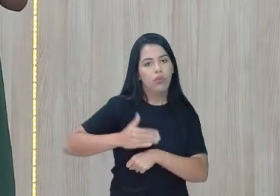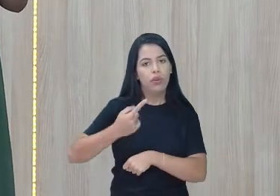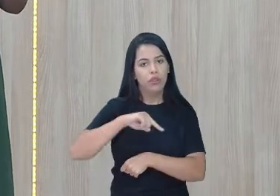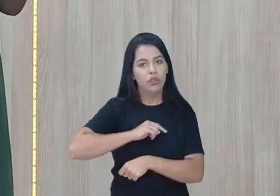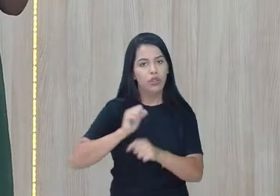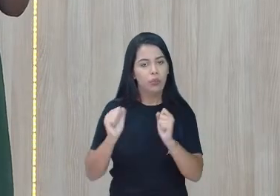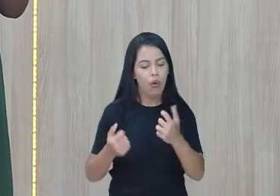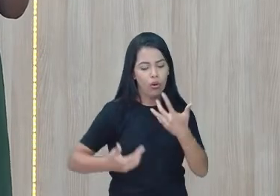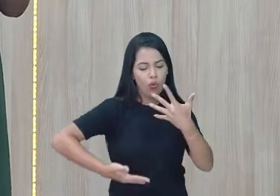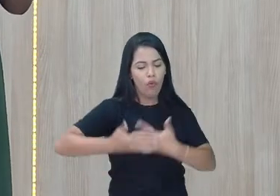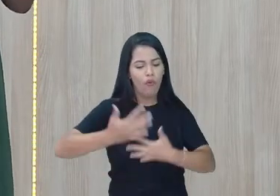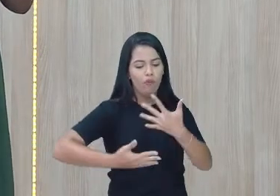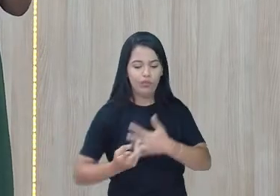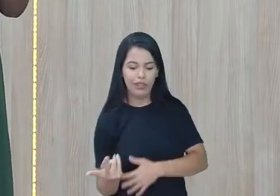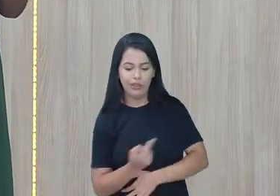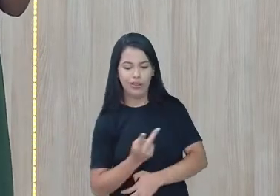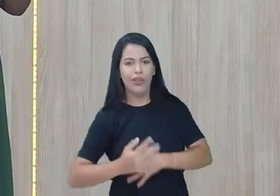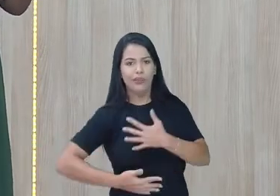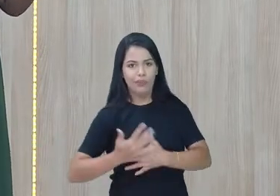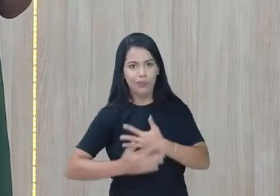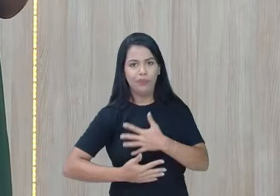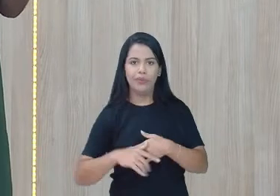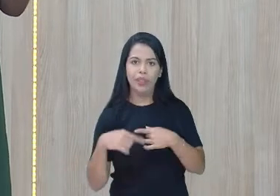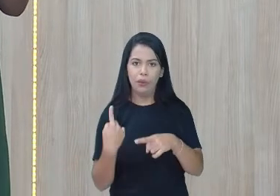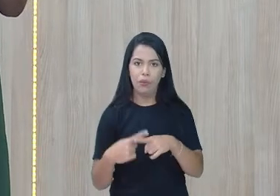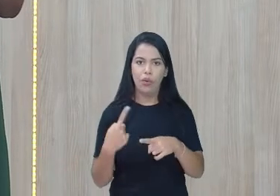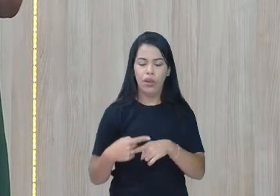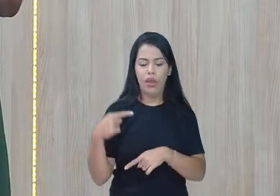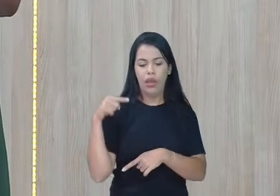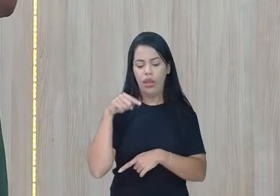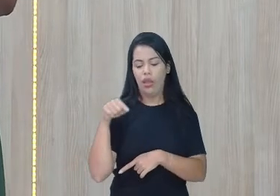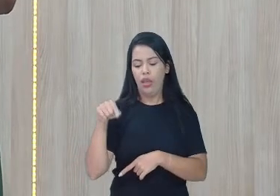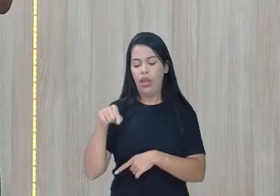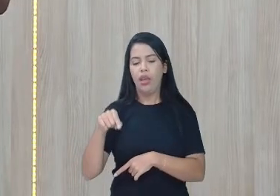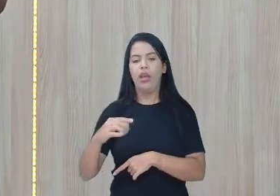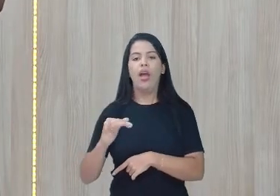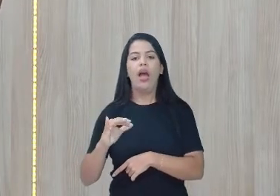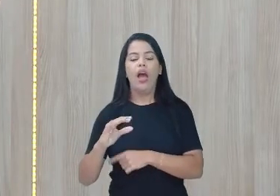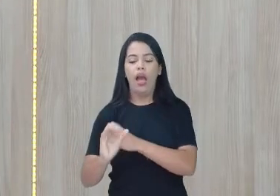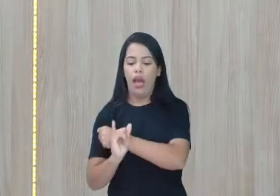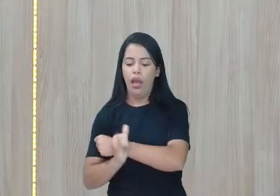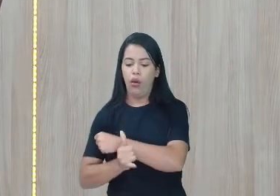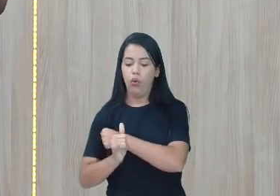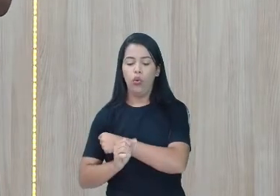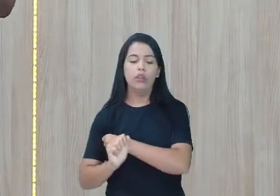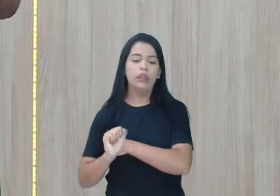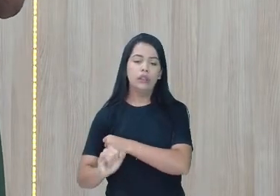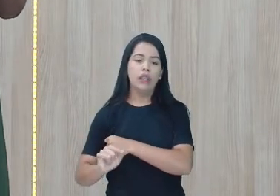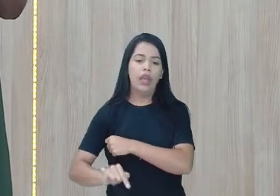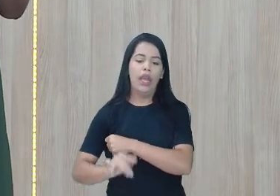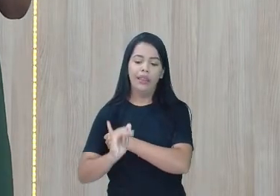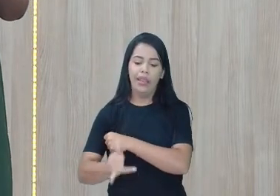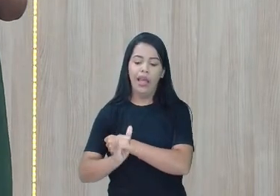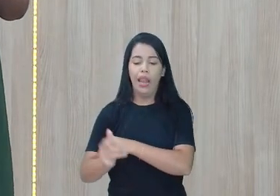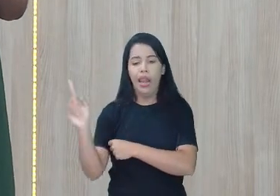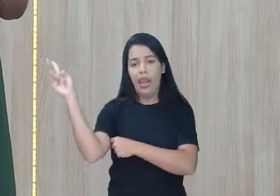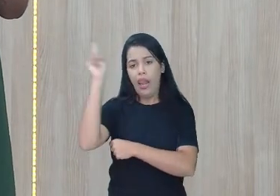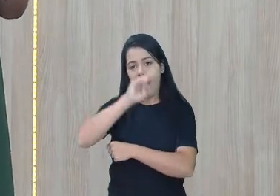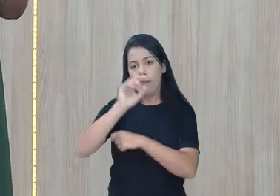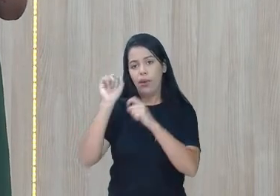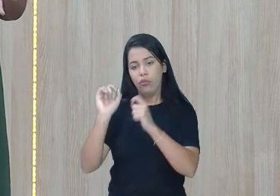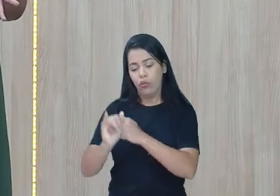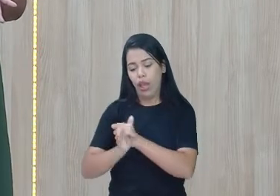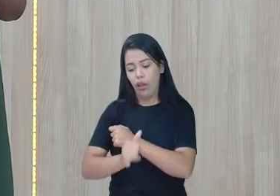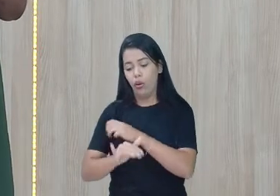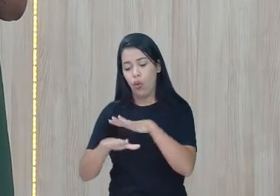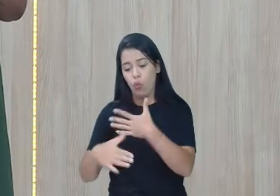sim, crônica com conto, especialmente se a crônica for também narrativa. Lembrando que a crônica, especialmente